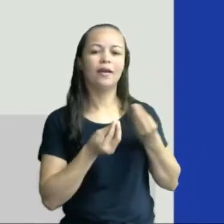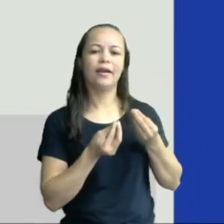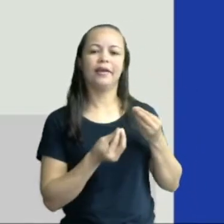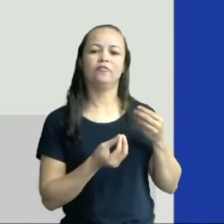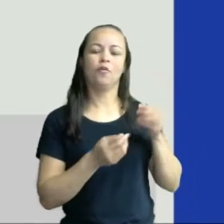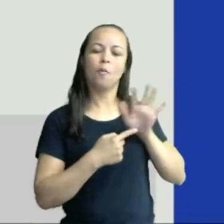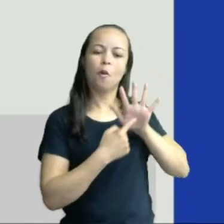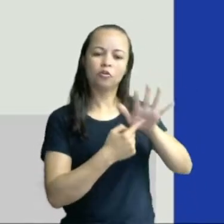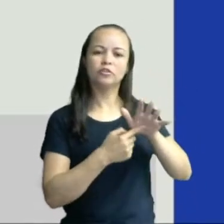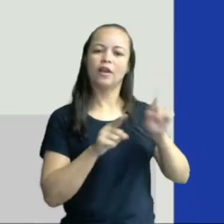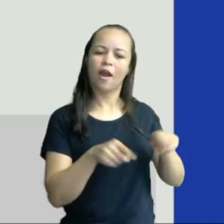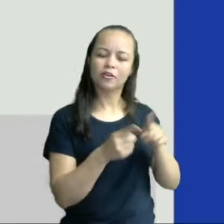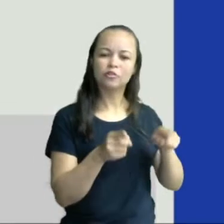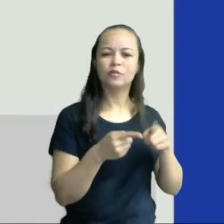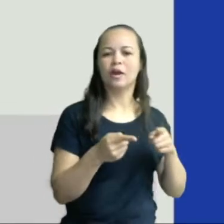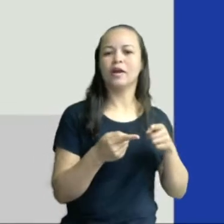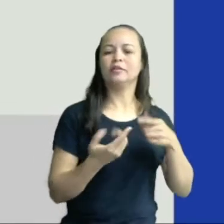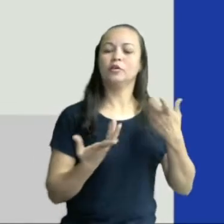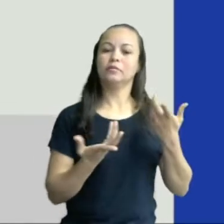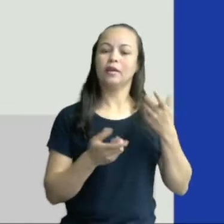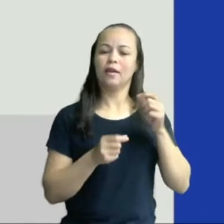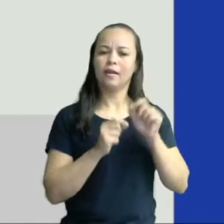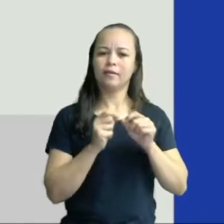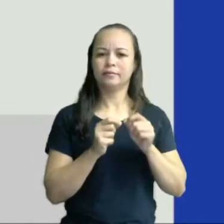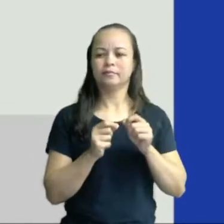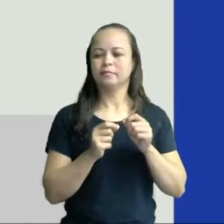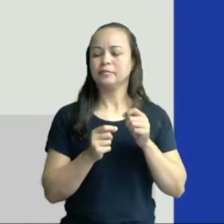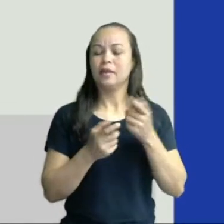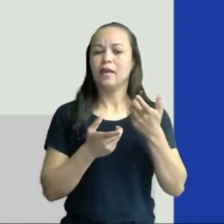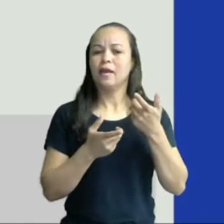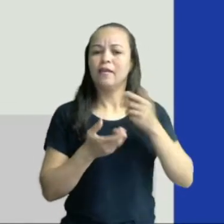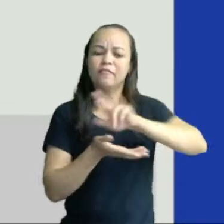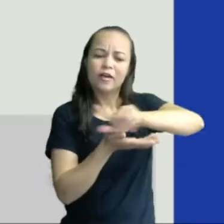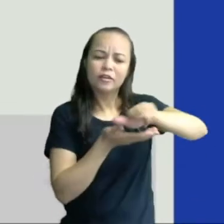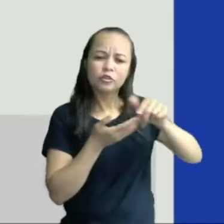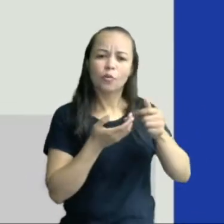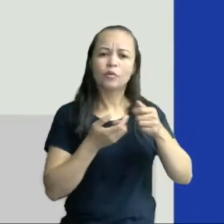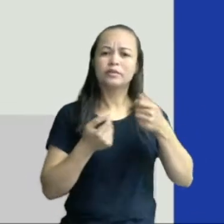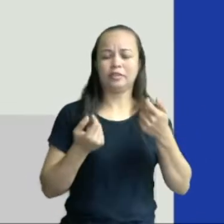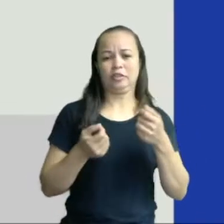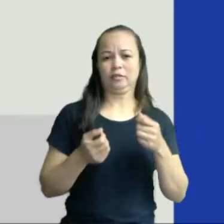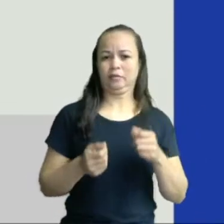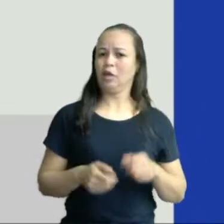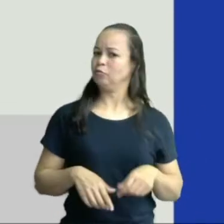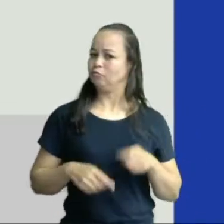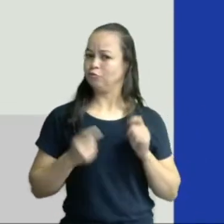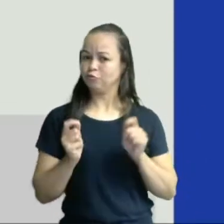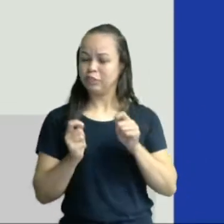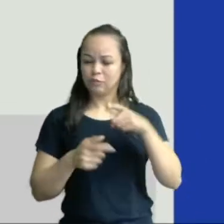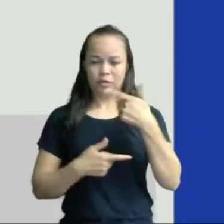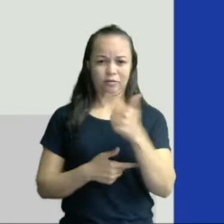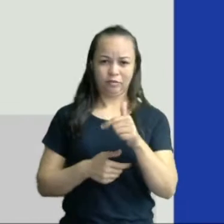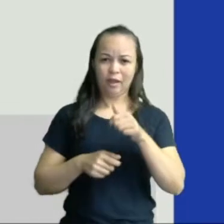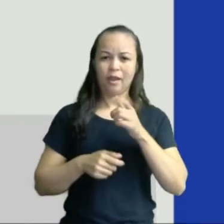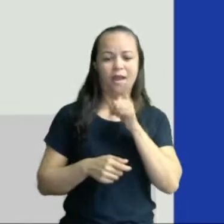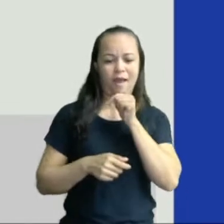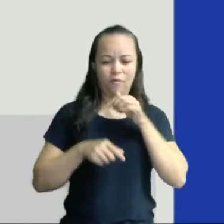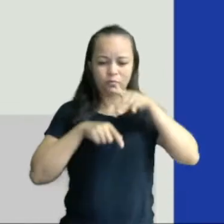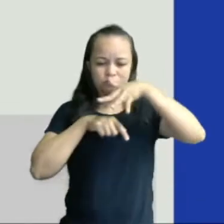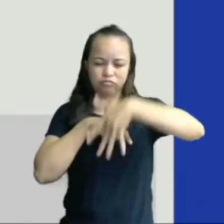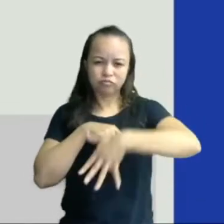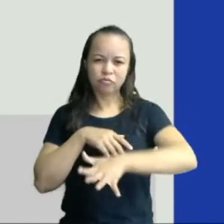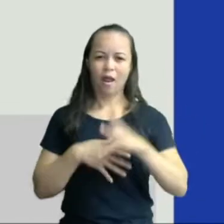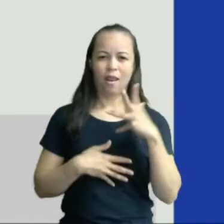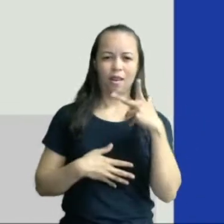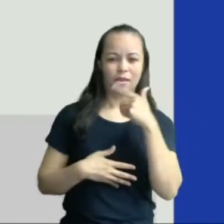do que a cascata de água limpinha. Isso porque você nunca viu os parques, as praças, os cinemas,